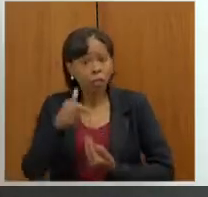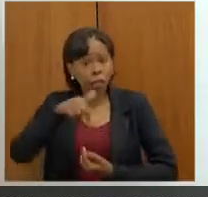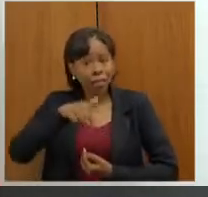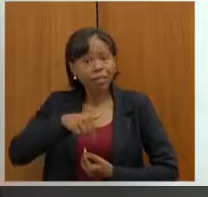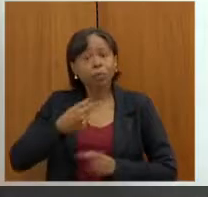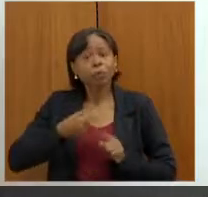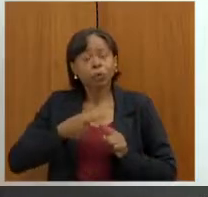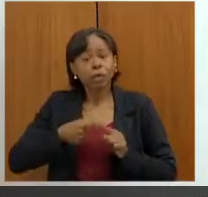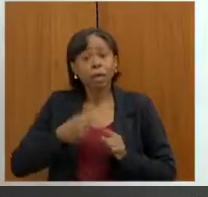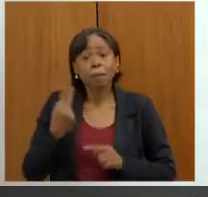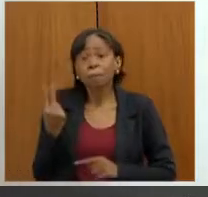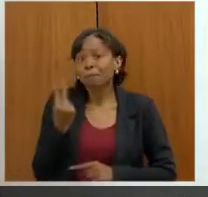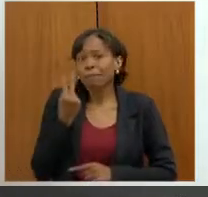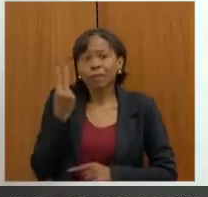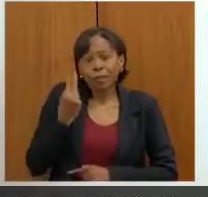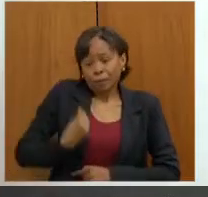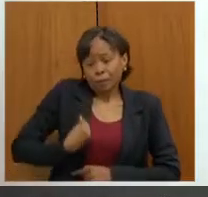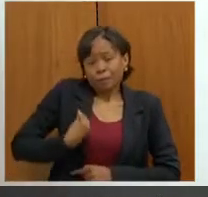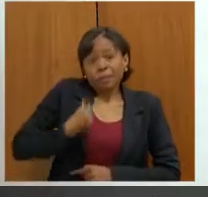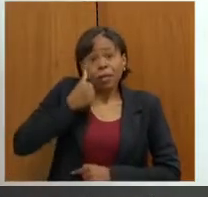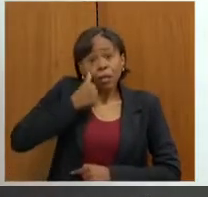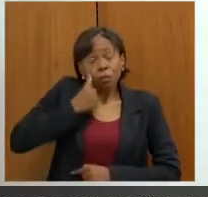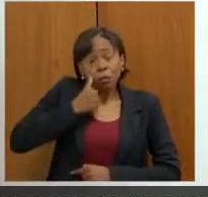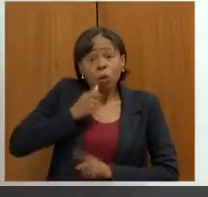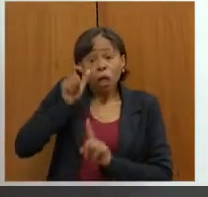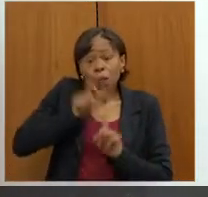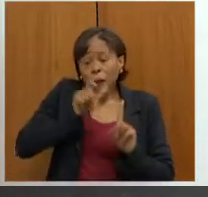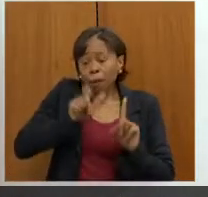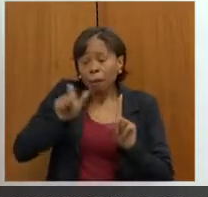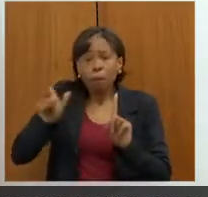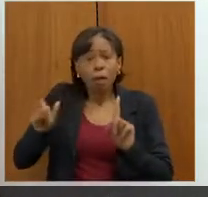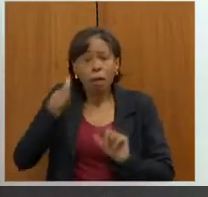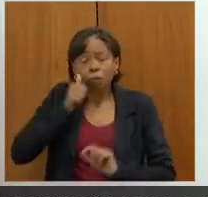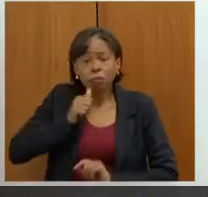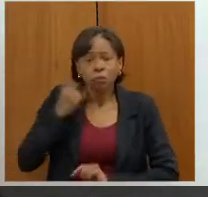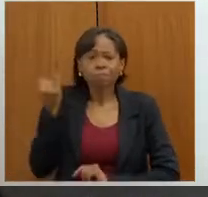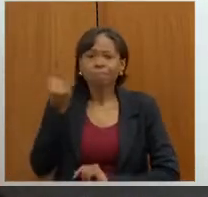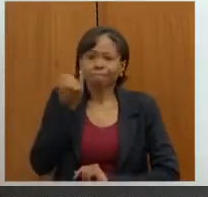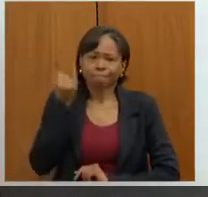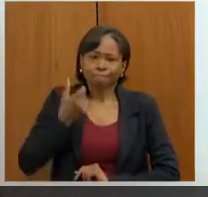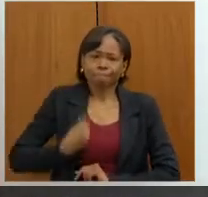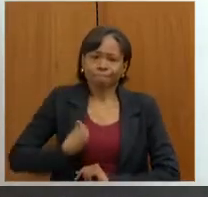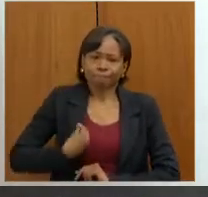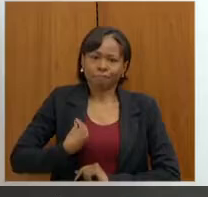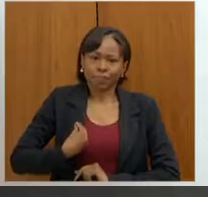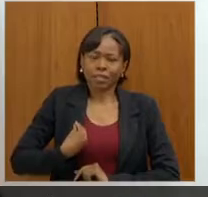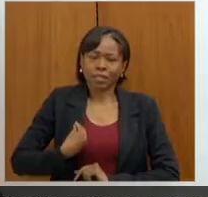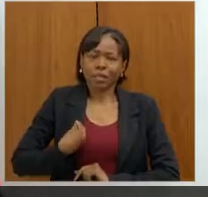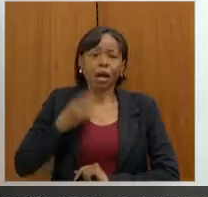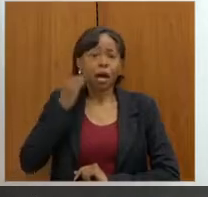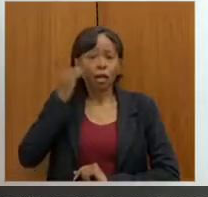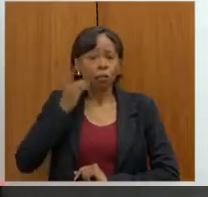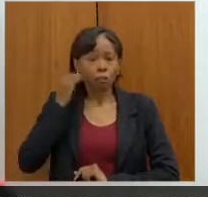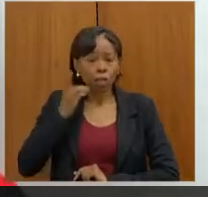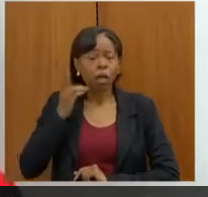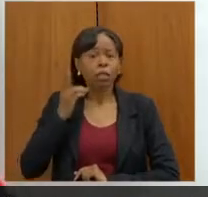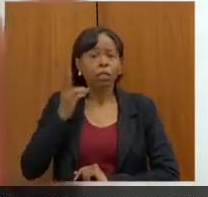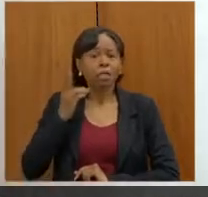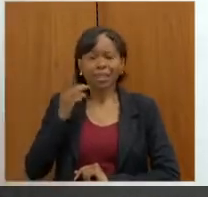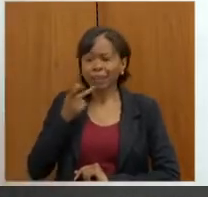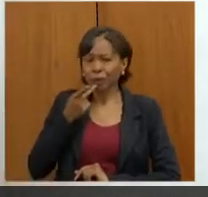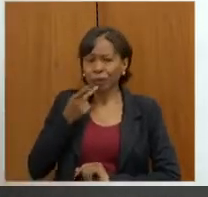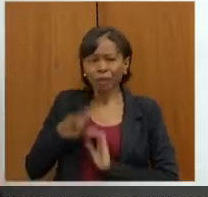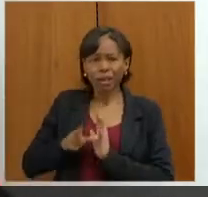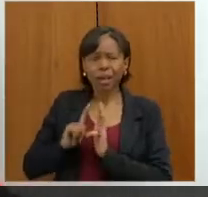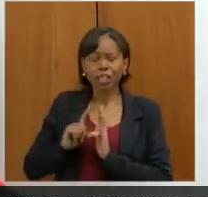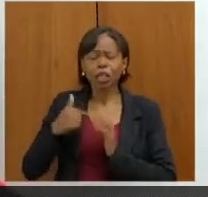importa demais eu concordo com as para cima receber a deputada Ana Paula deputada Andreia eu tenho orgulho compor essa comical